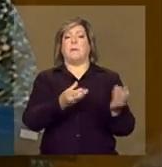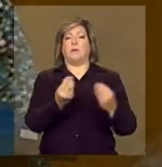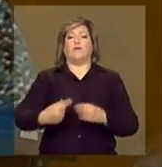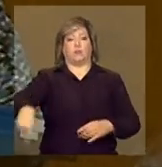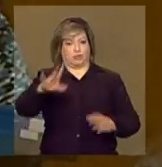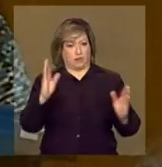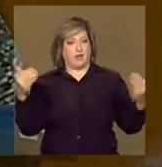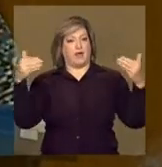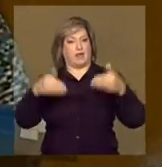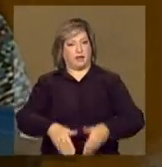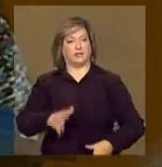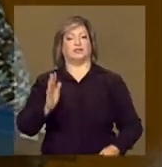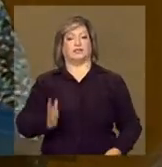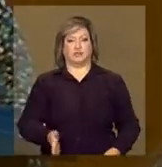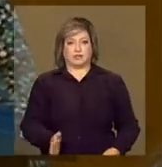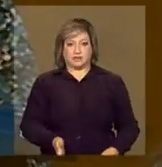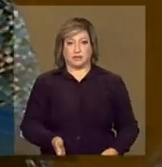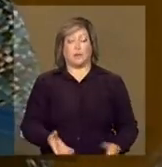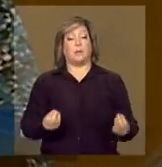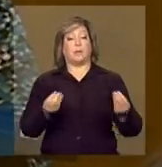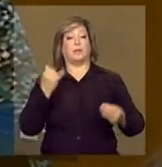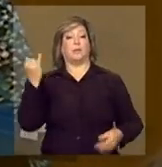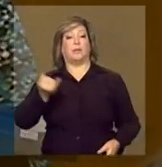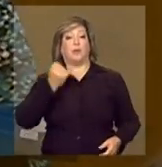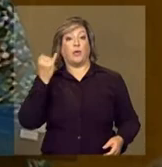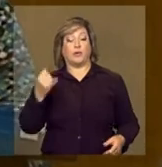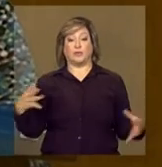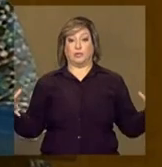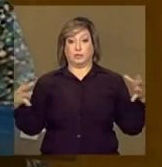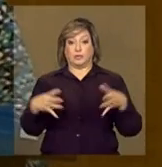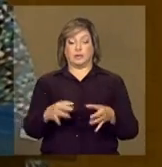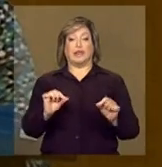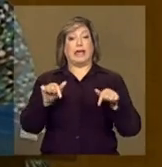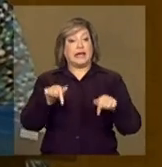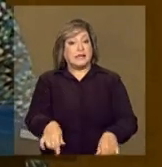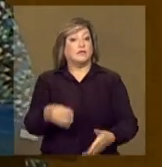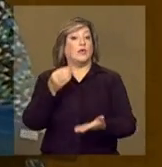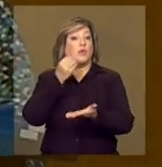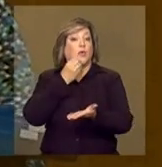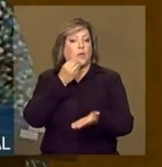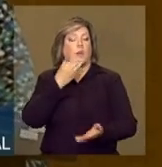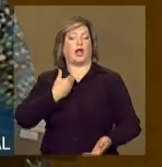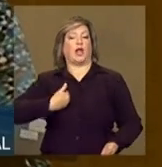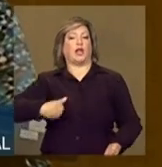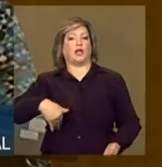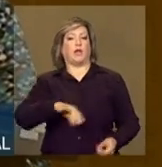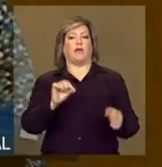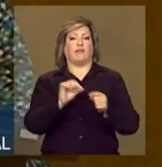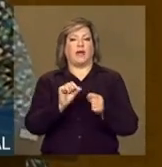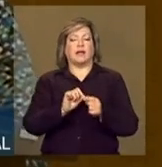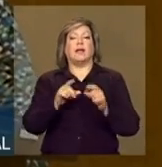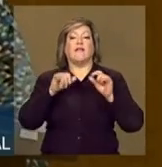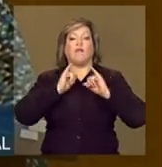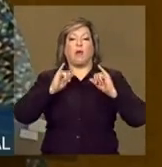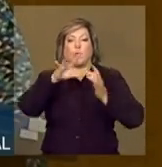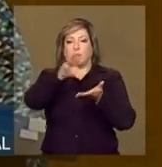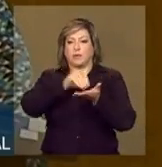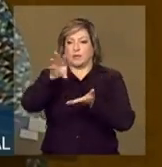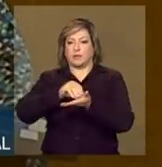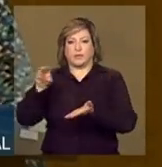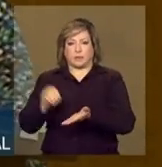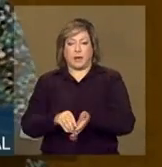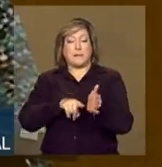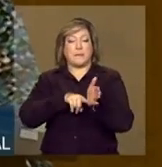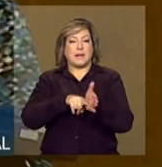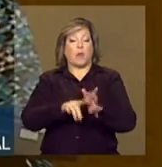estiveram presentes, e foi muito importante para mobilizar, e foi nessa oportunidade que nós colhemos os dados da pesquisa